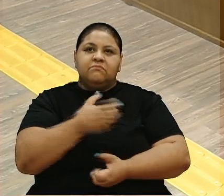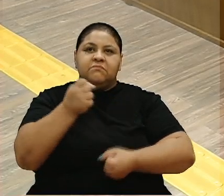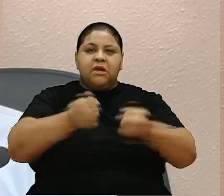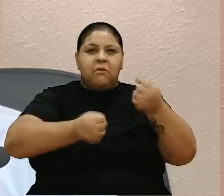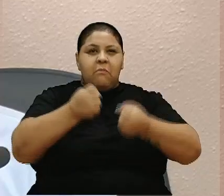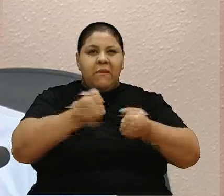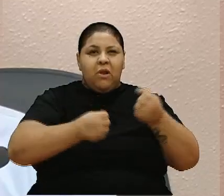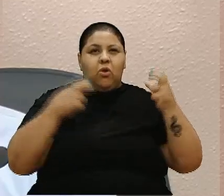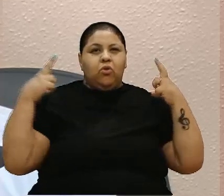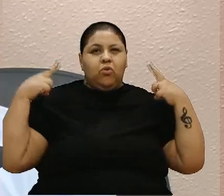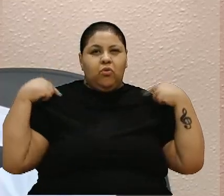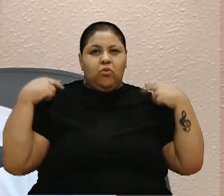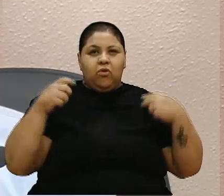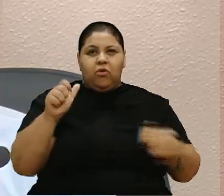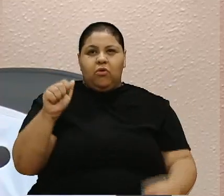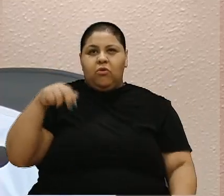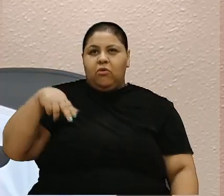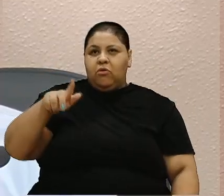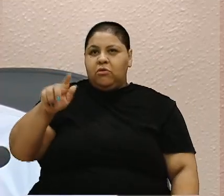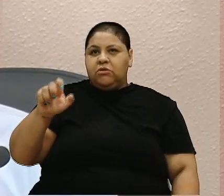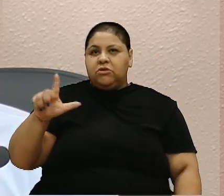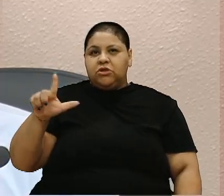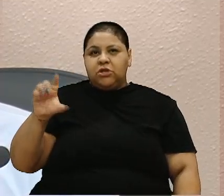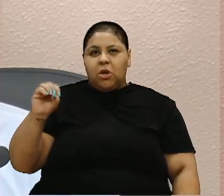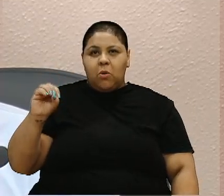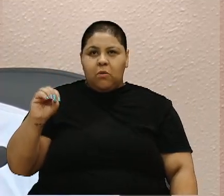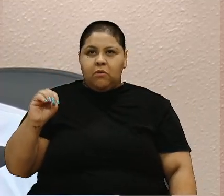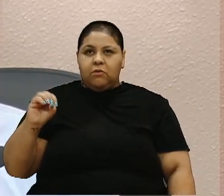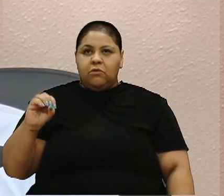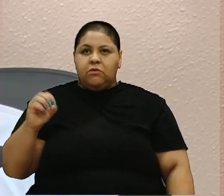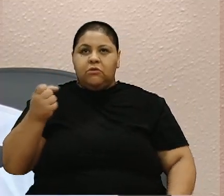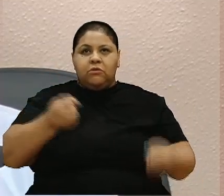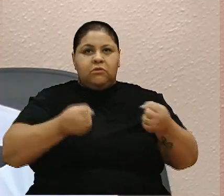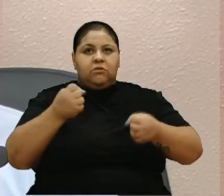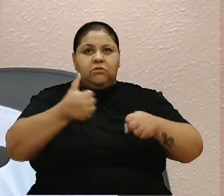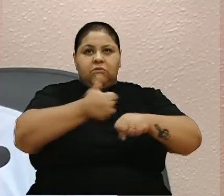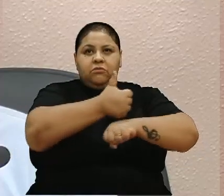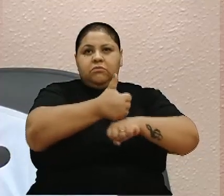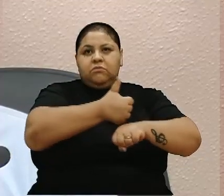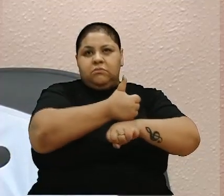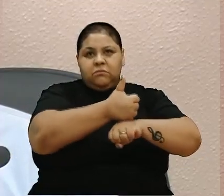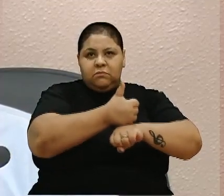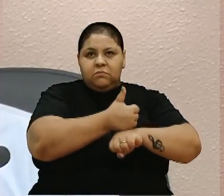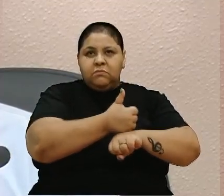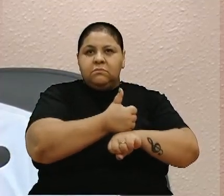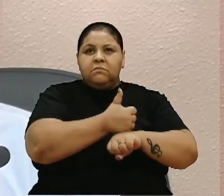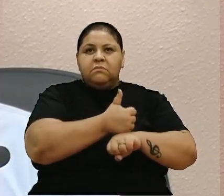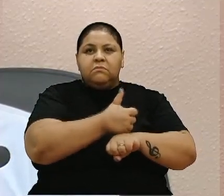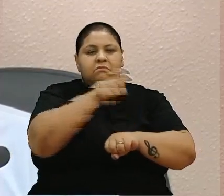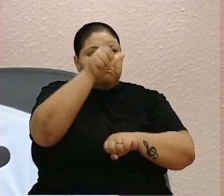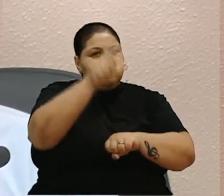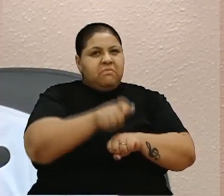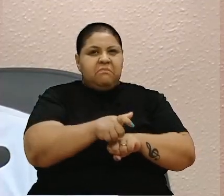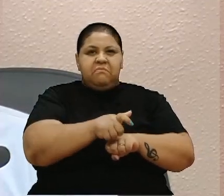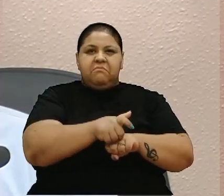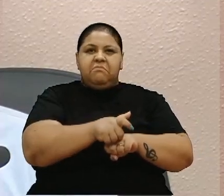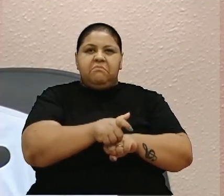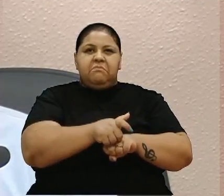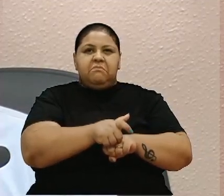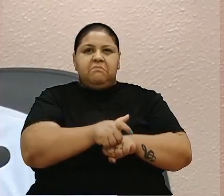piloto, Ângelo Chonardi, um piloto profissional, um cara muito